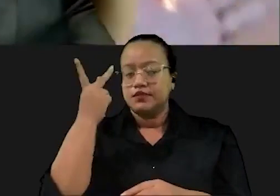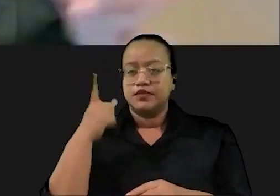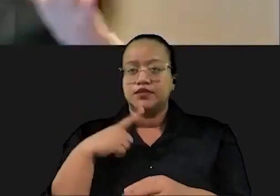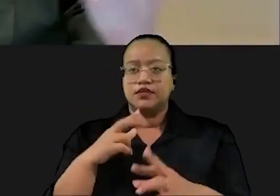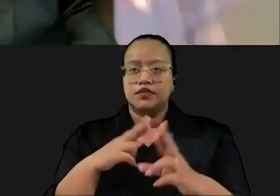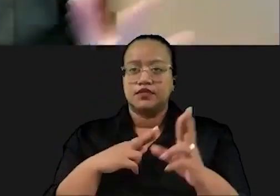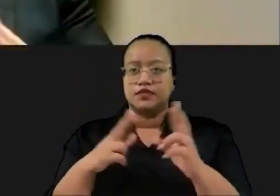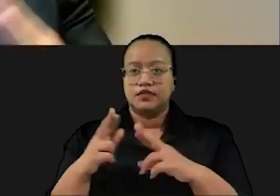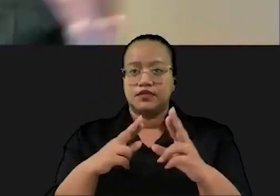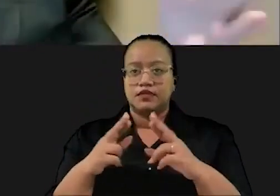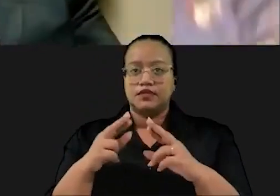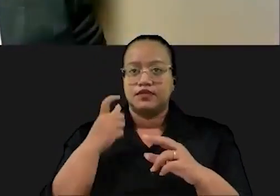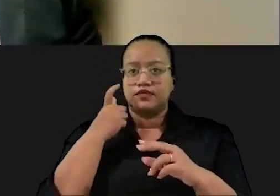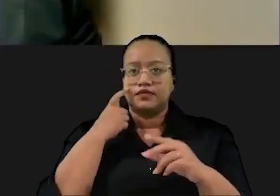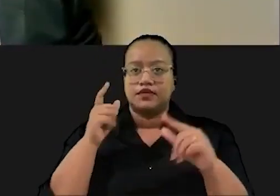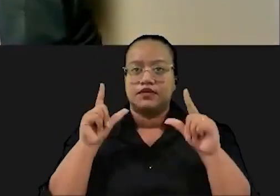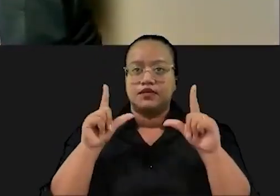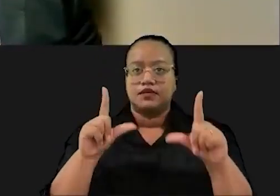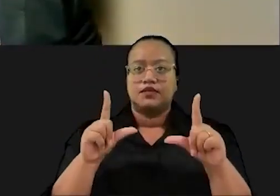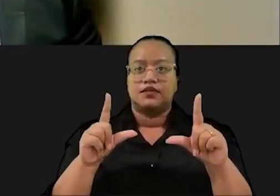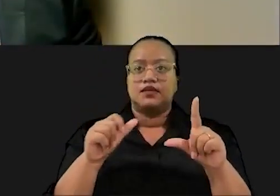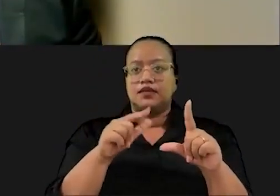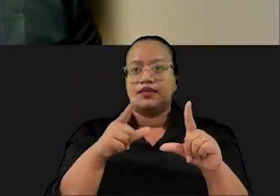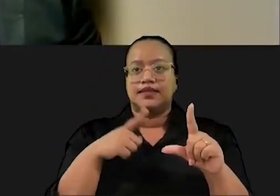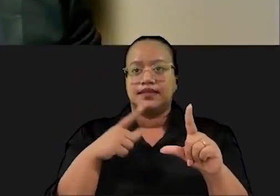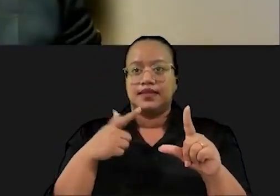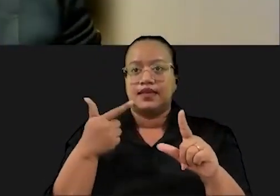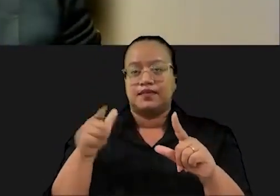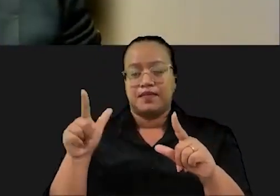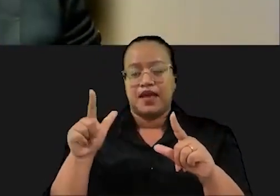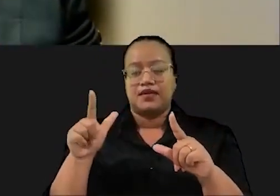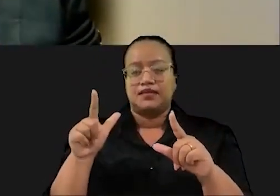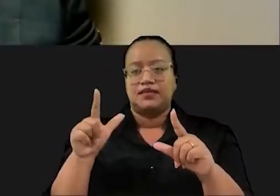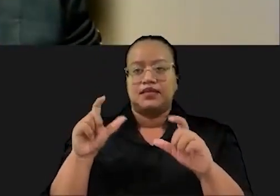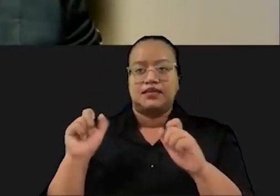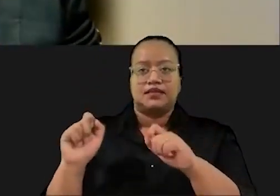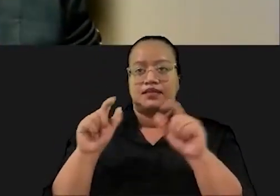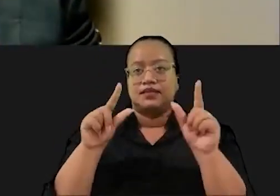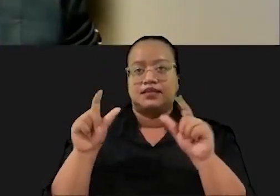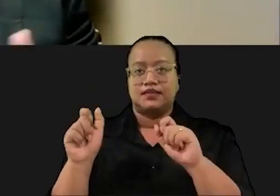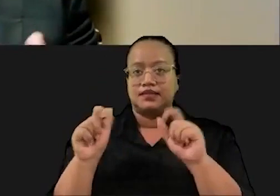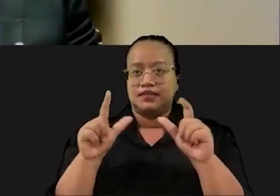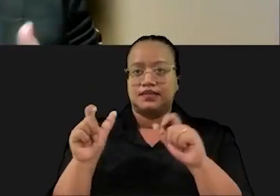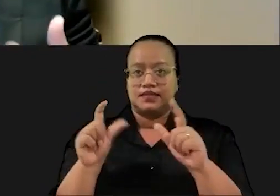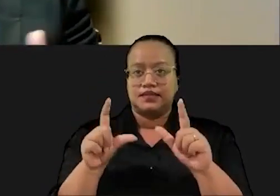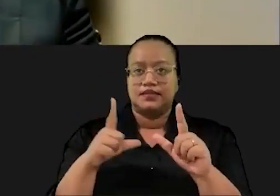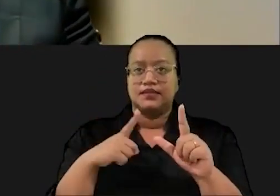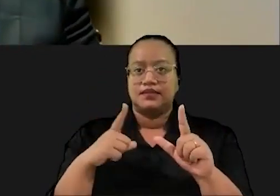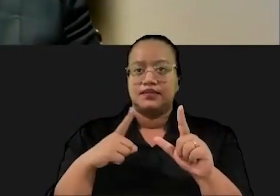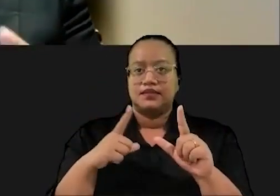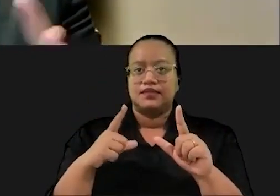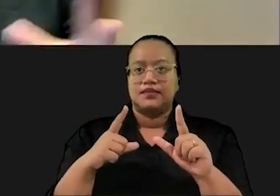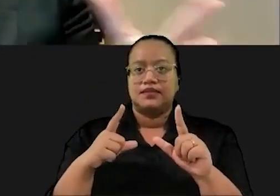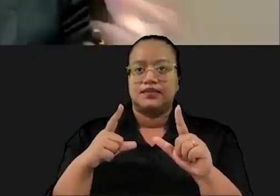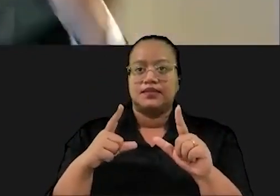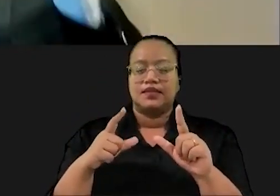né? Claro, tem aqui outras telas, se eu acessar o menu aqui na lateral esquerda, eu consigo acessar outras telas, mas todas filhotes dessa,